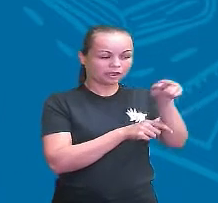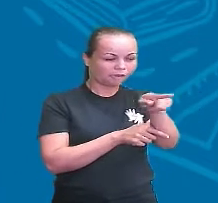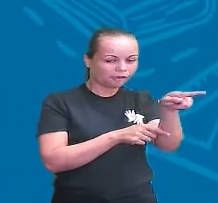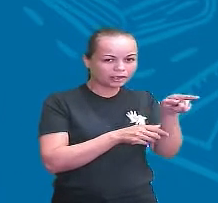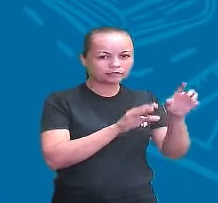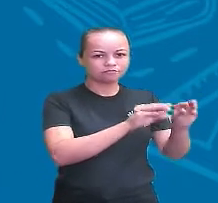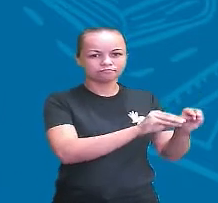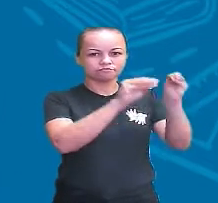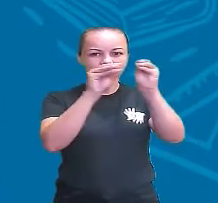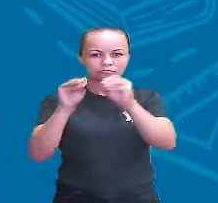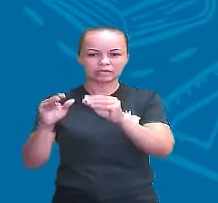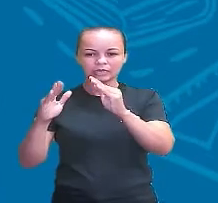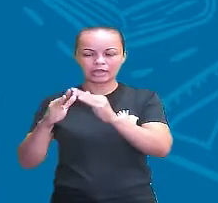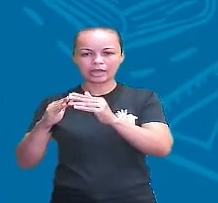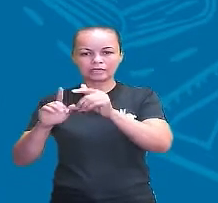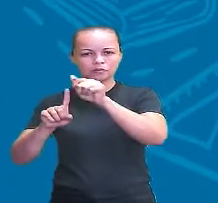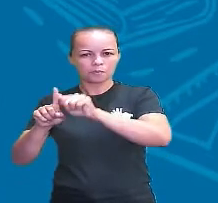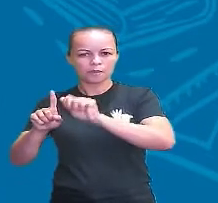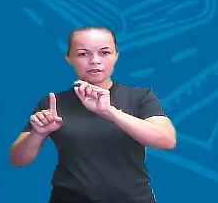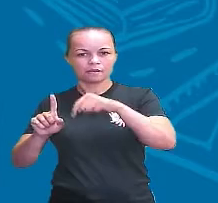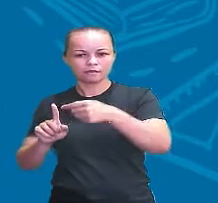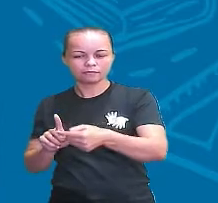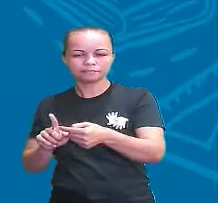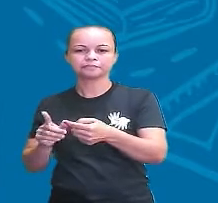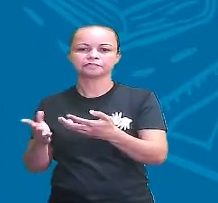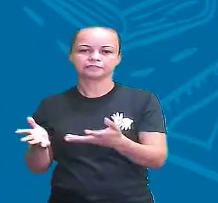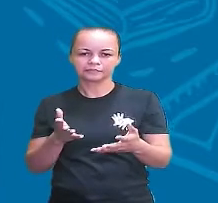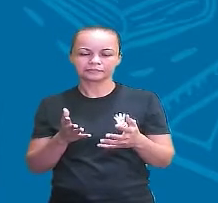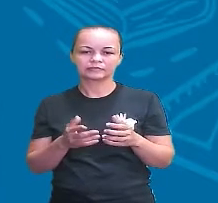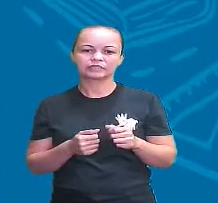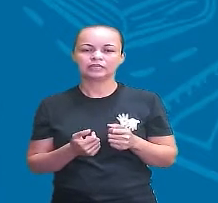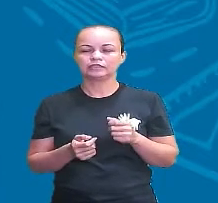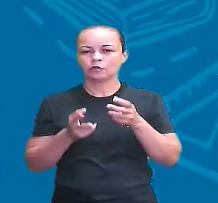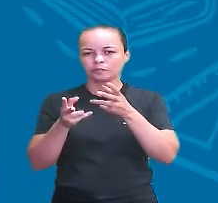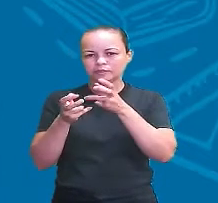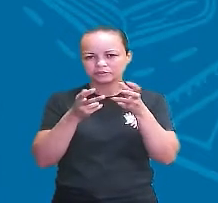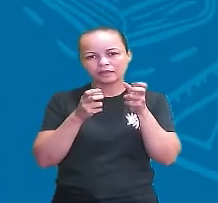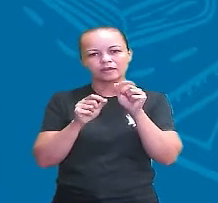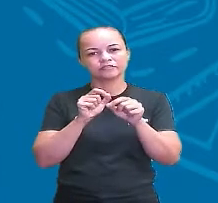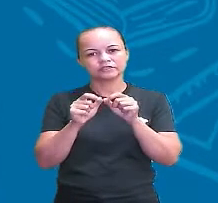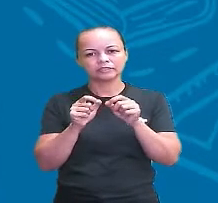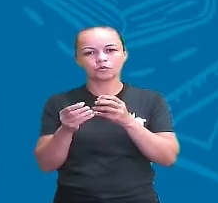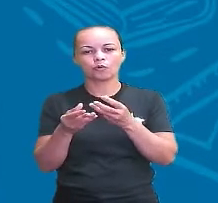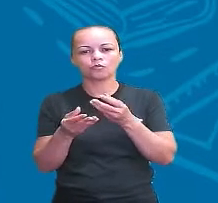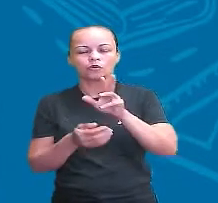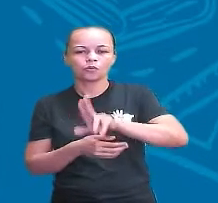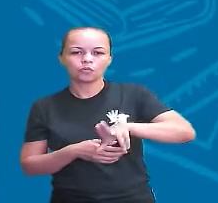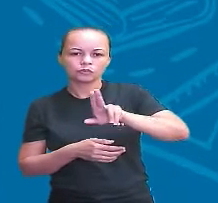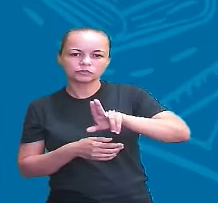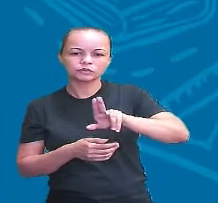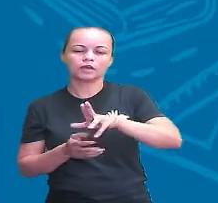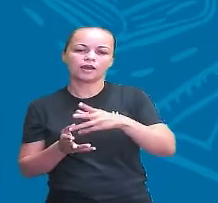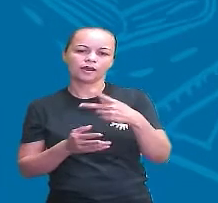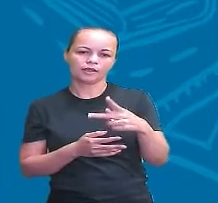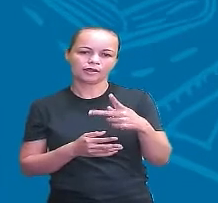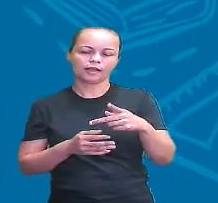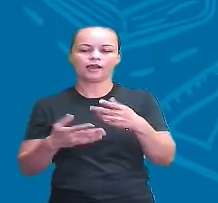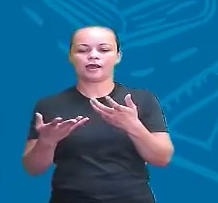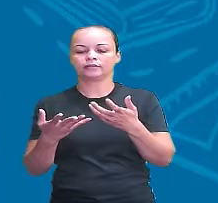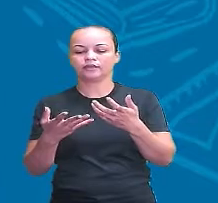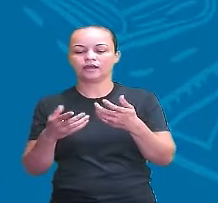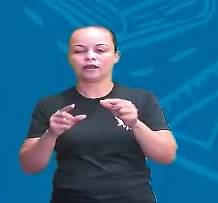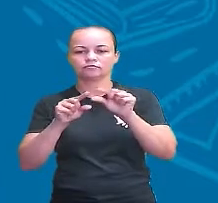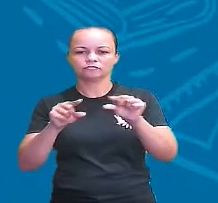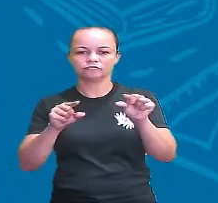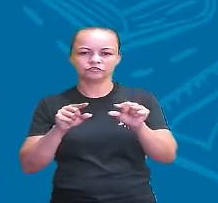vem. Notaram aí a estrutura? Com they eu vou usar o verbo to be na forma de are, o going to permanece a mesma forma. Com